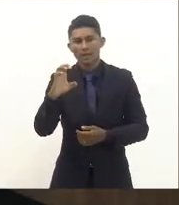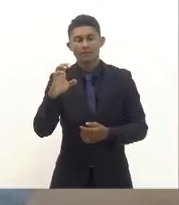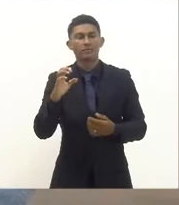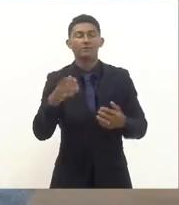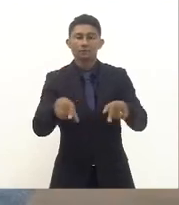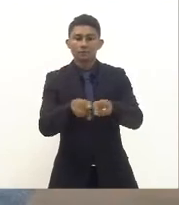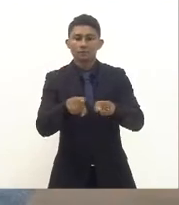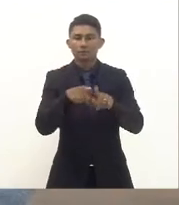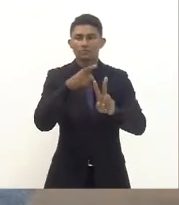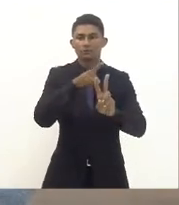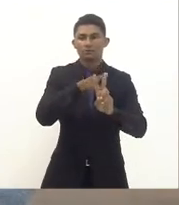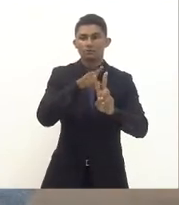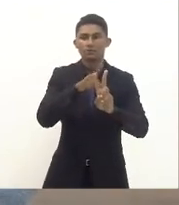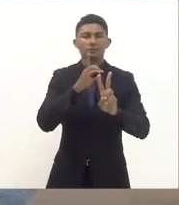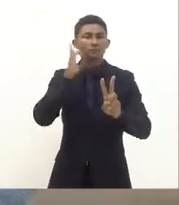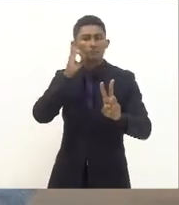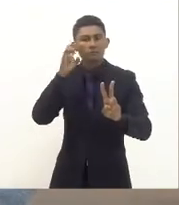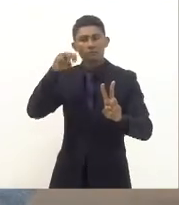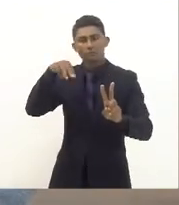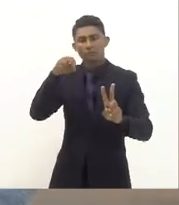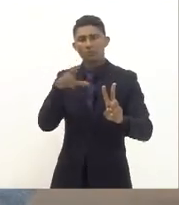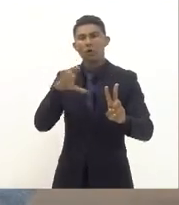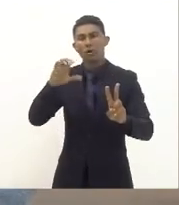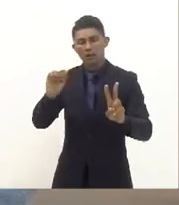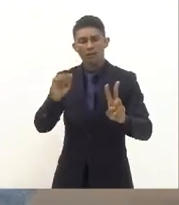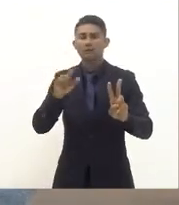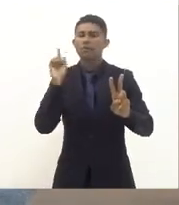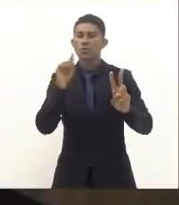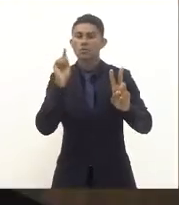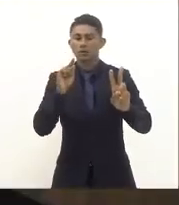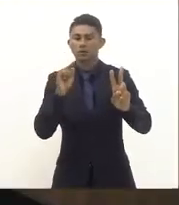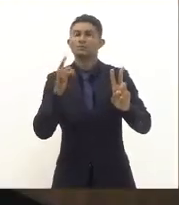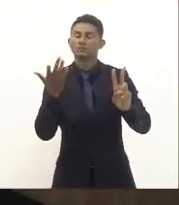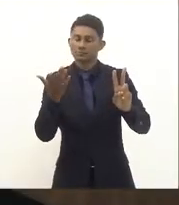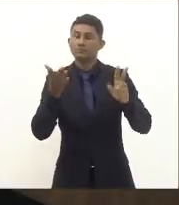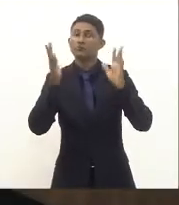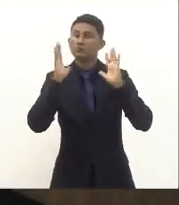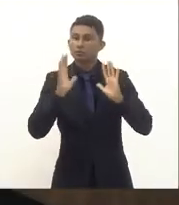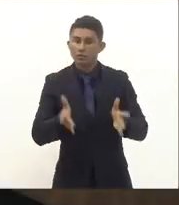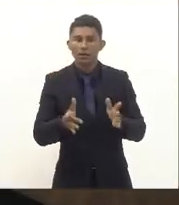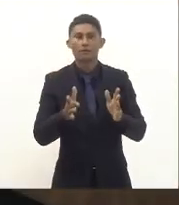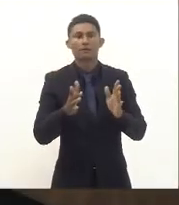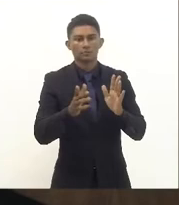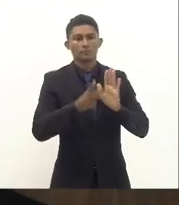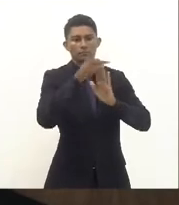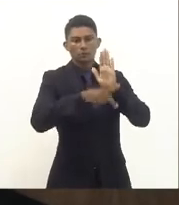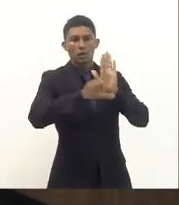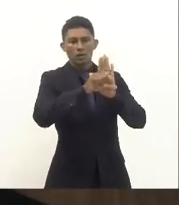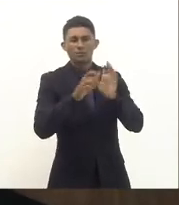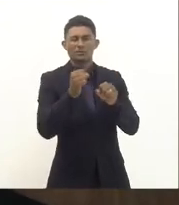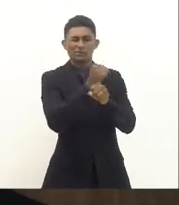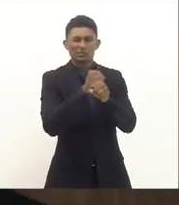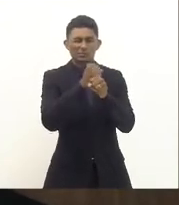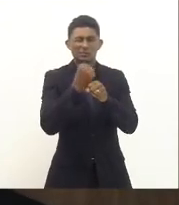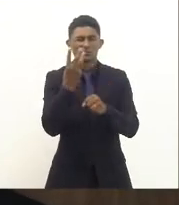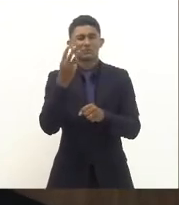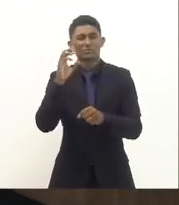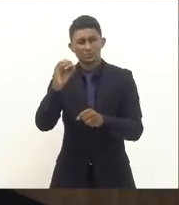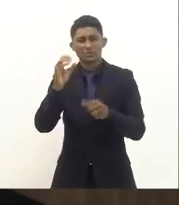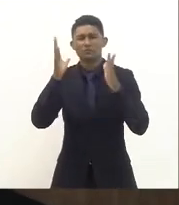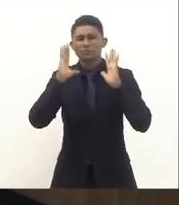também da nossa deputada Mônica Francisco pensando que um projeto que tem mais de 30 anos de atuação que foi extremamente